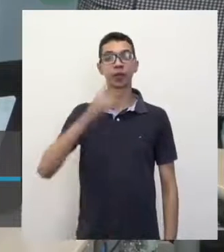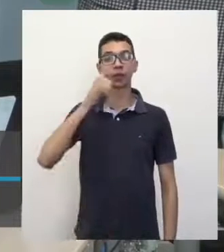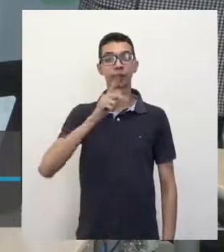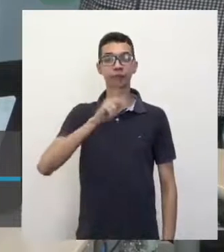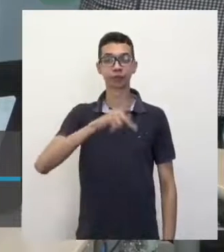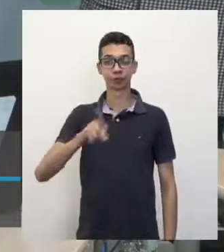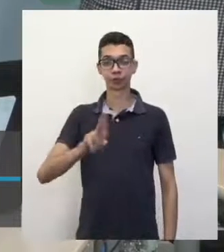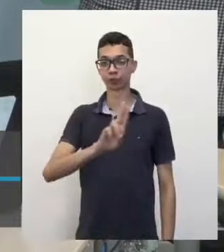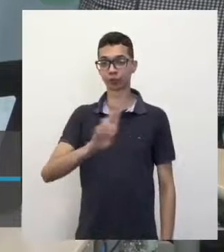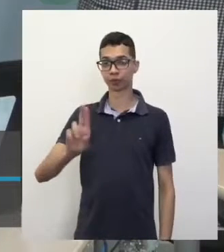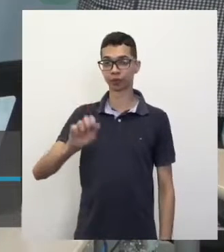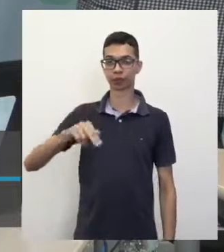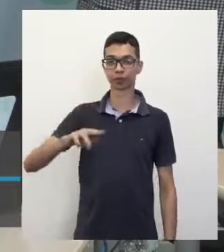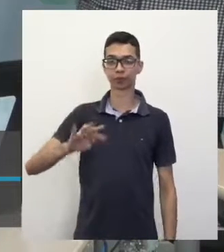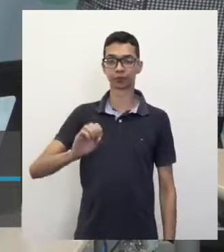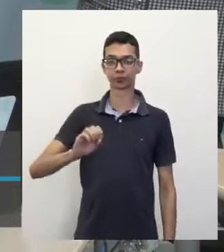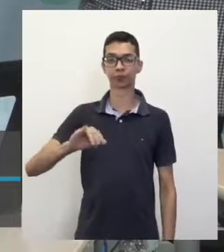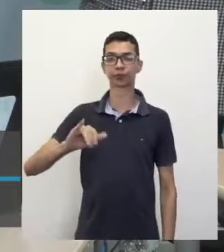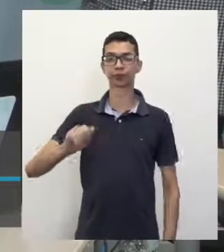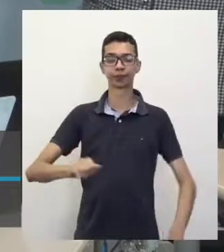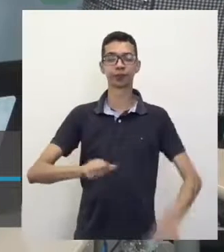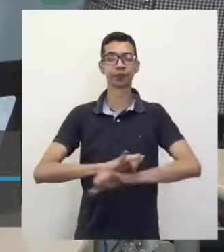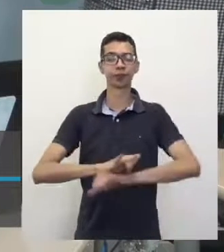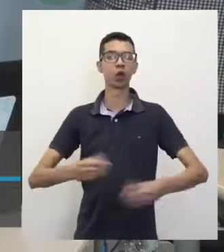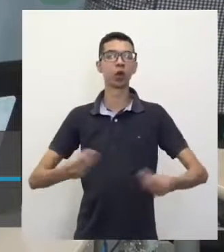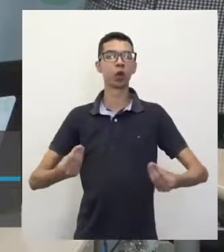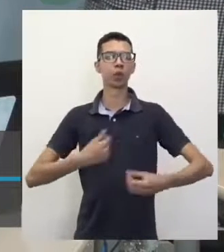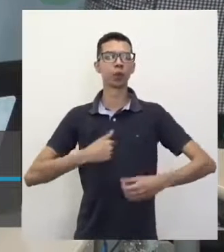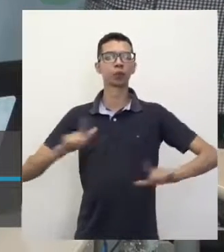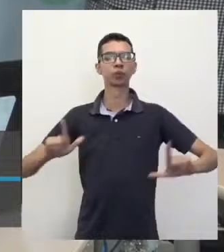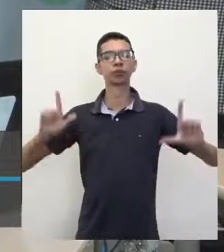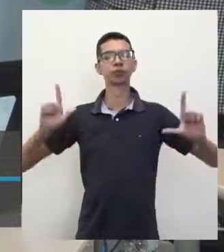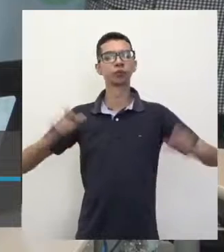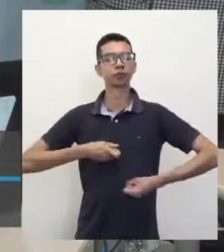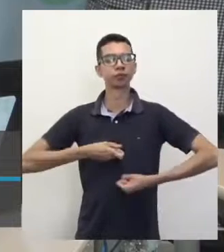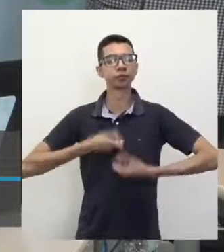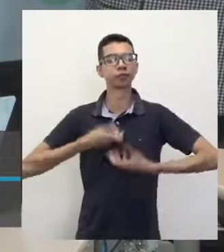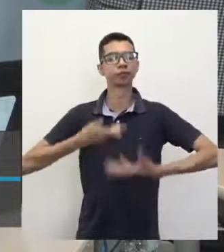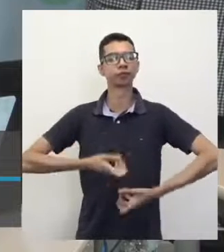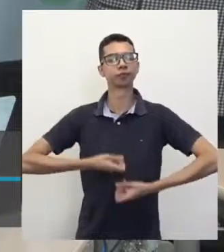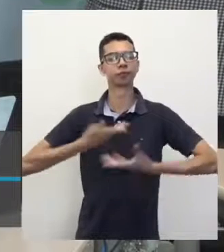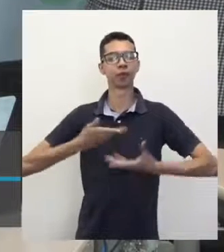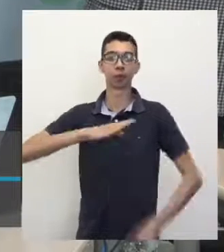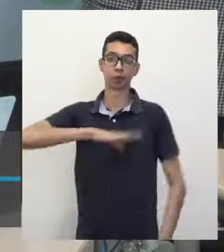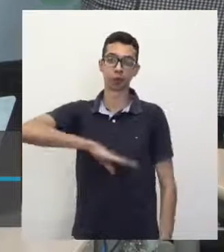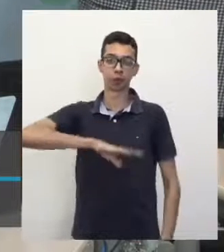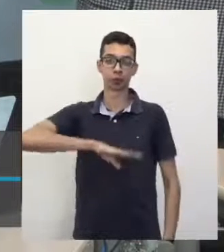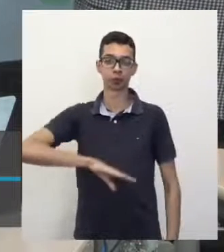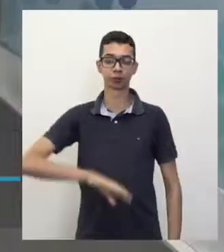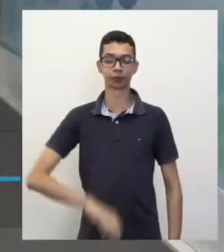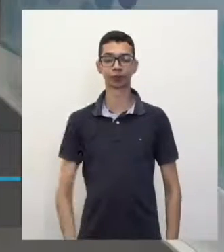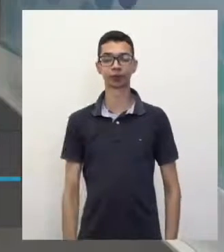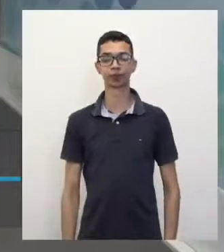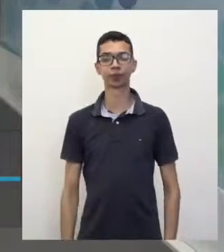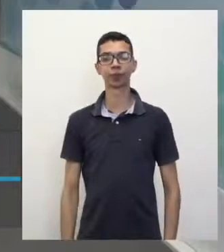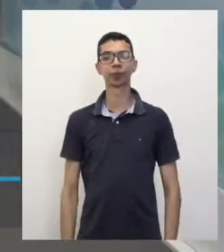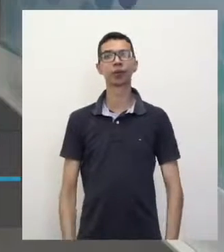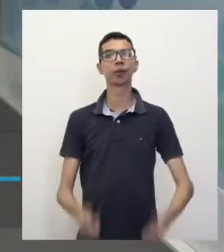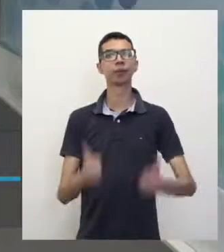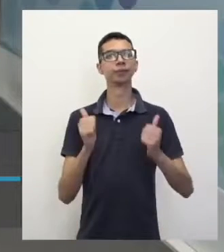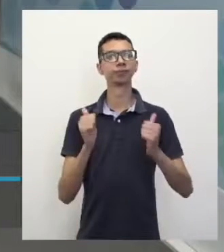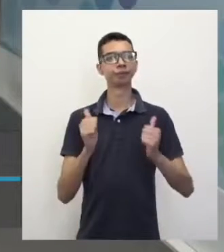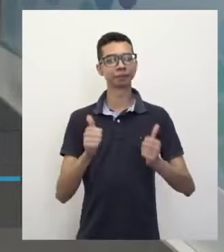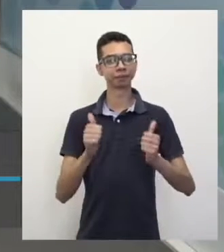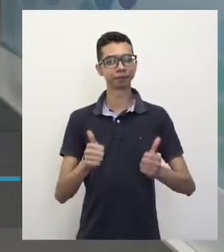diz assim, que é a maneira de se expressar como o eu lírico na língua portuguesa. Muito bem,